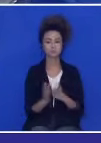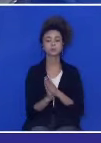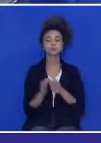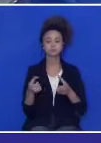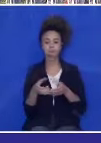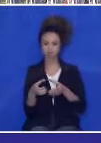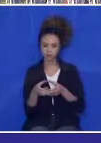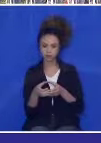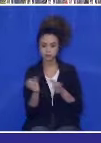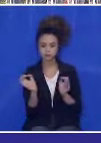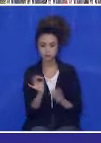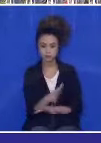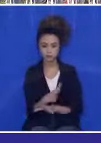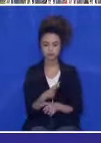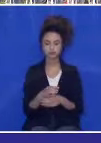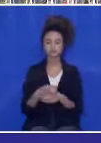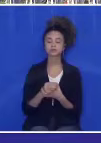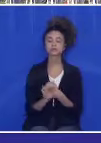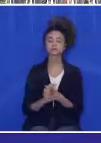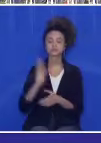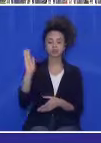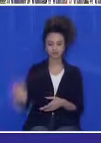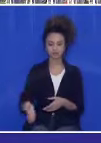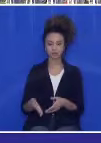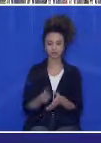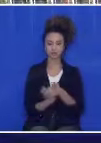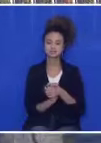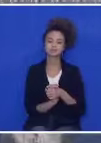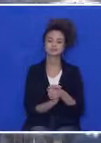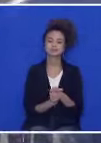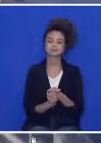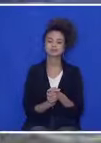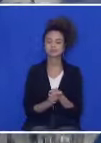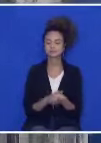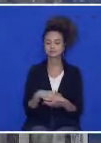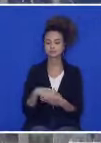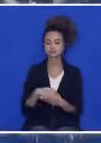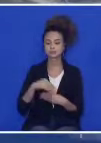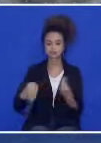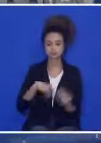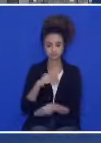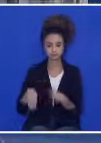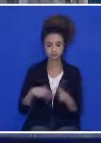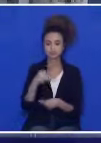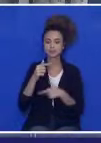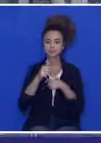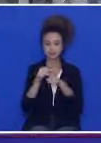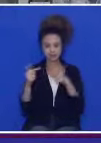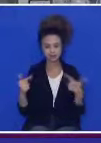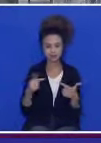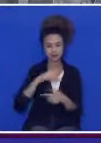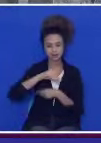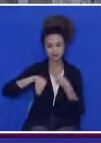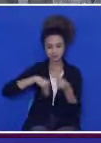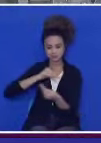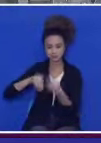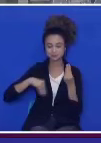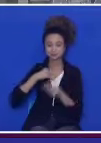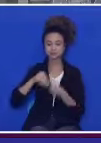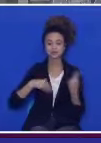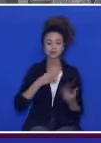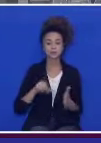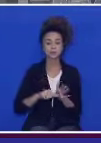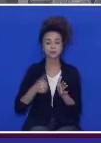bolas posicionadas, valendo! Globo girando, sua sorte girando, vem aí